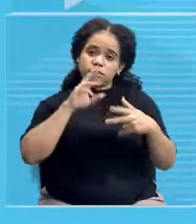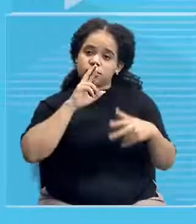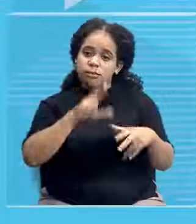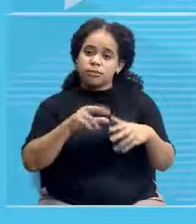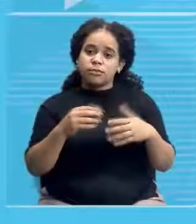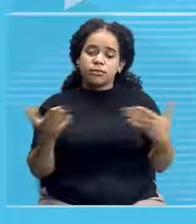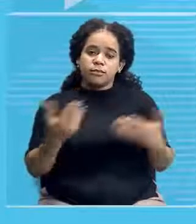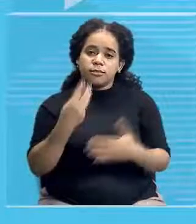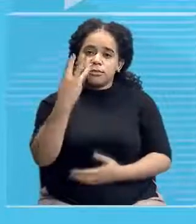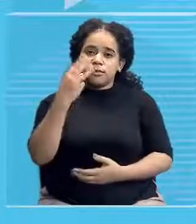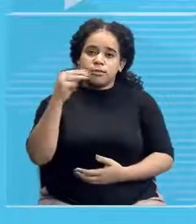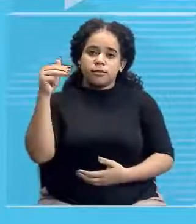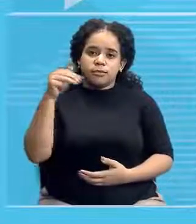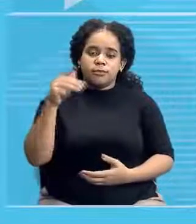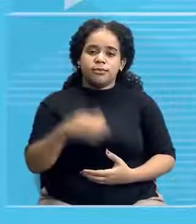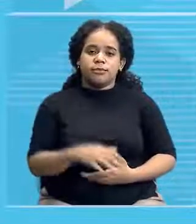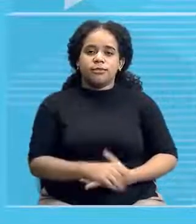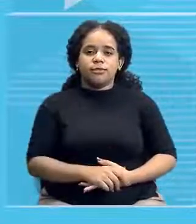3 minutos.